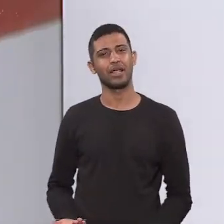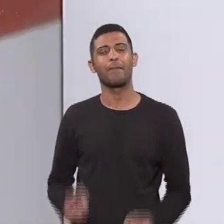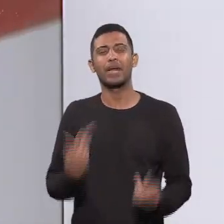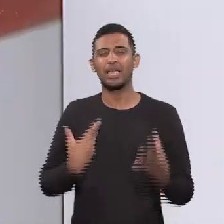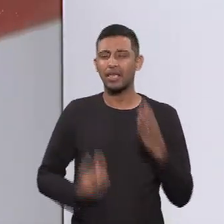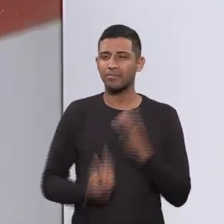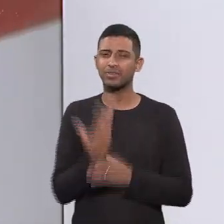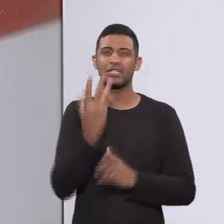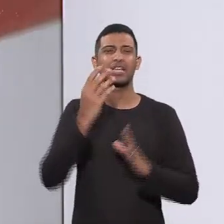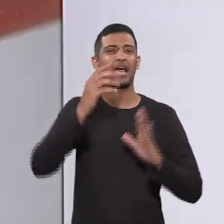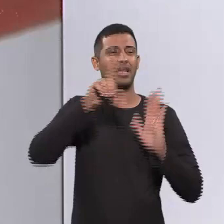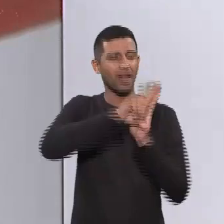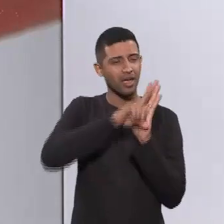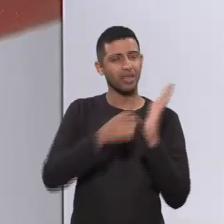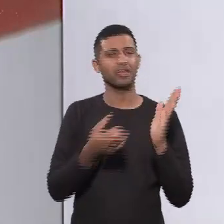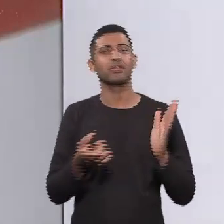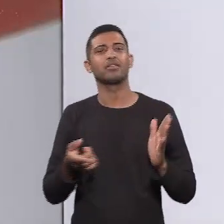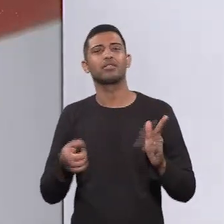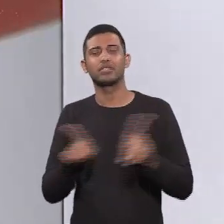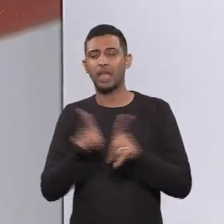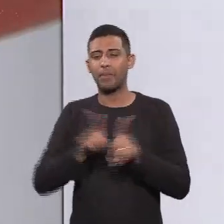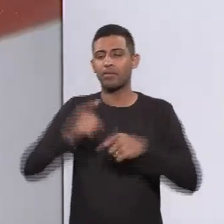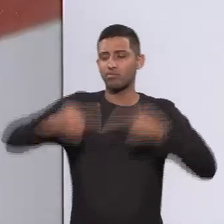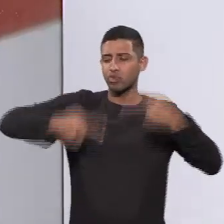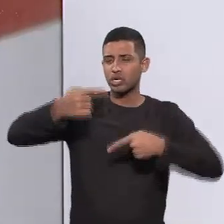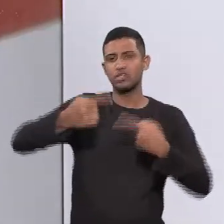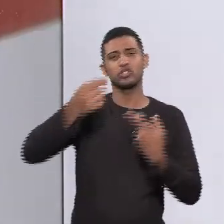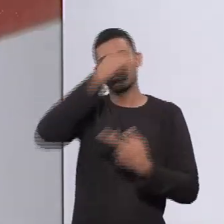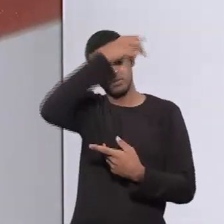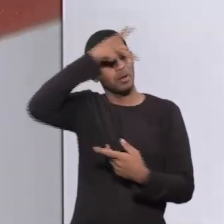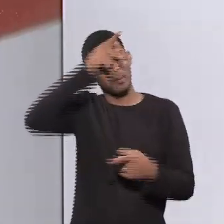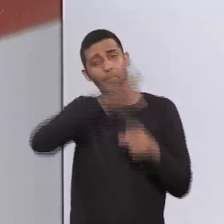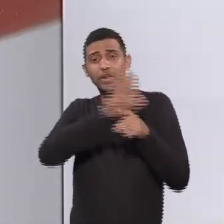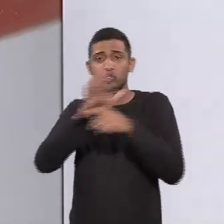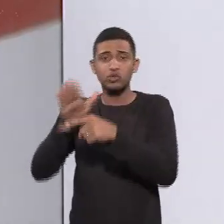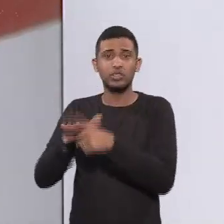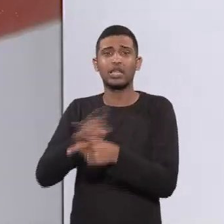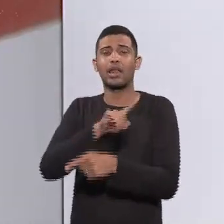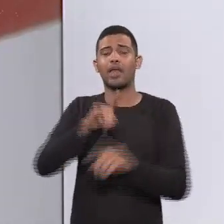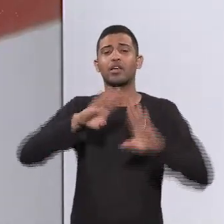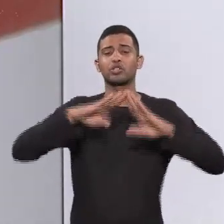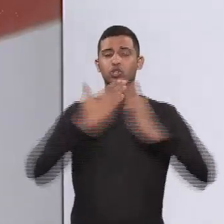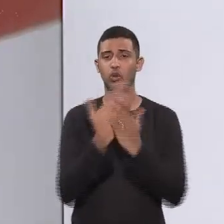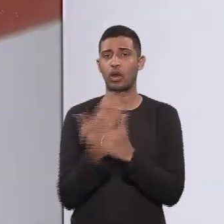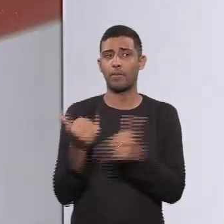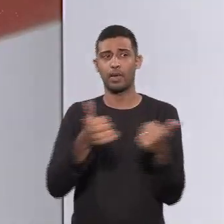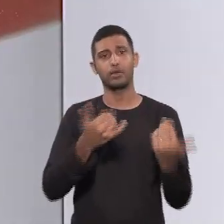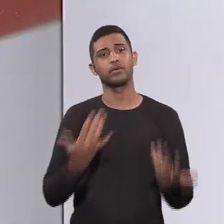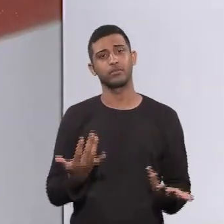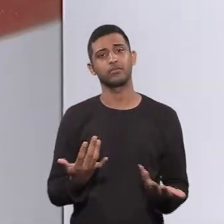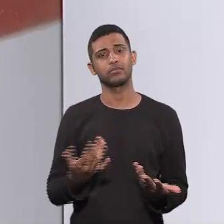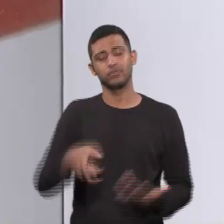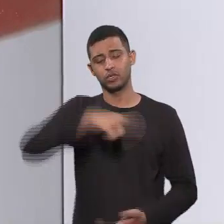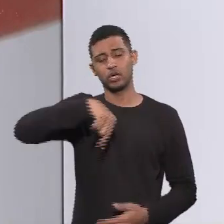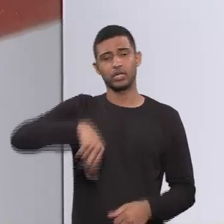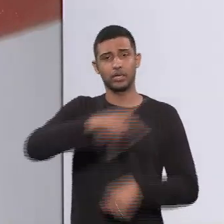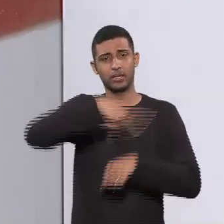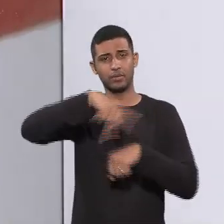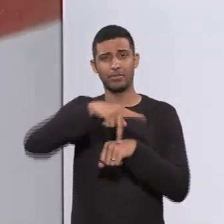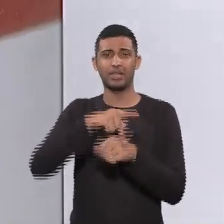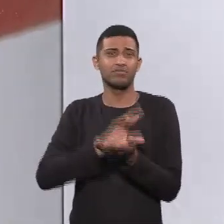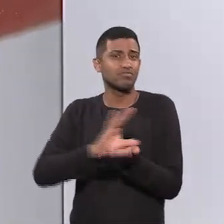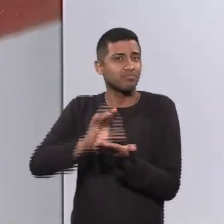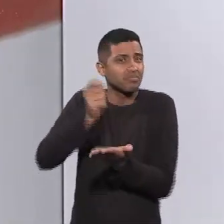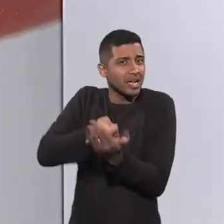legislações e na construção de outras que façam previsões que são fundamentais para que a escola funcione. Nós somos um país que